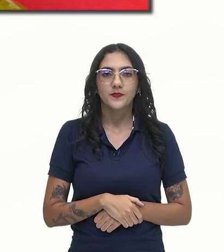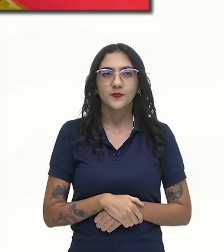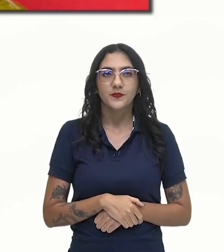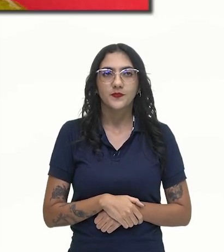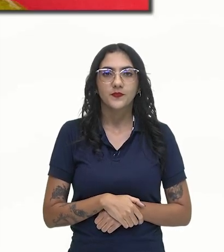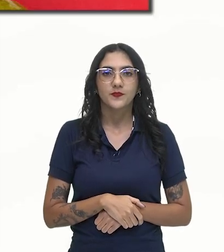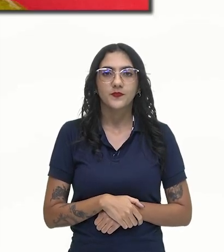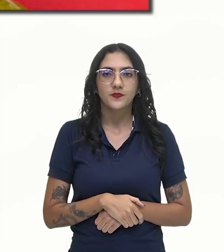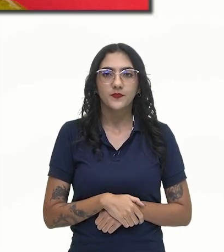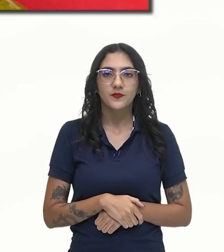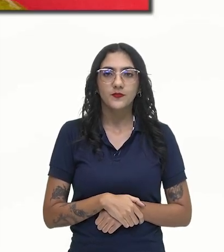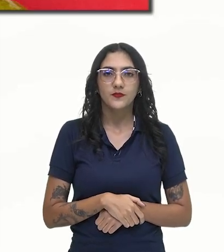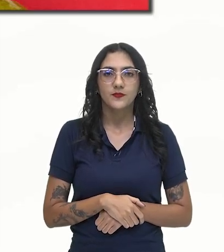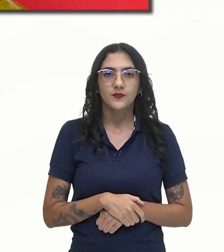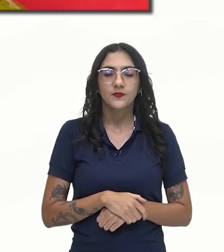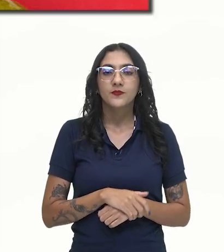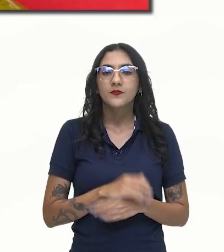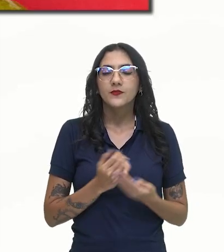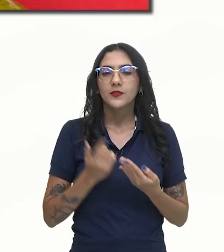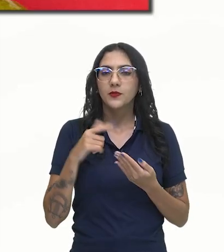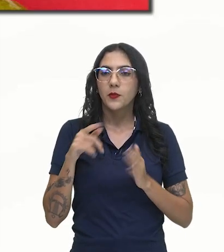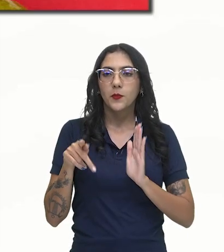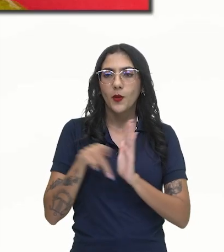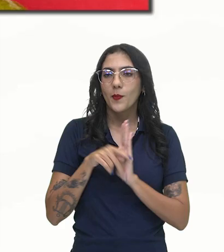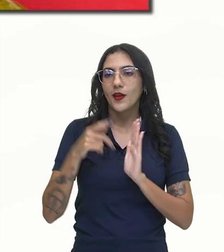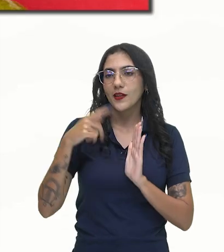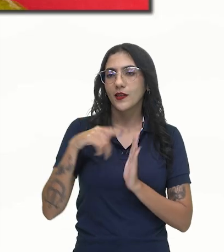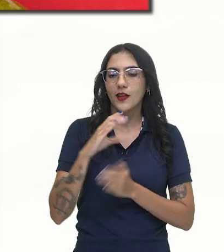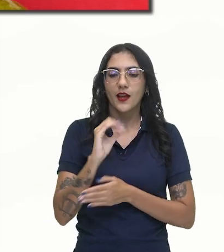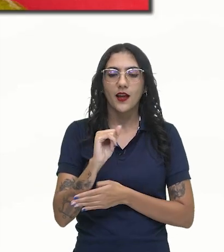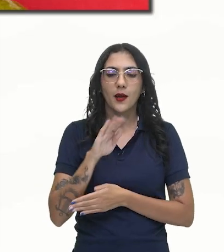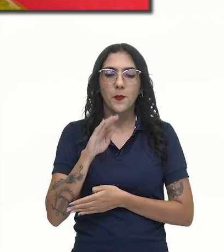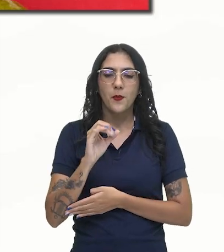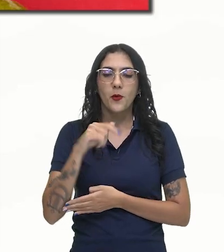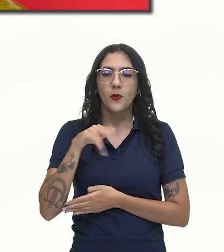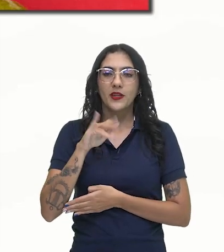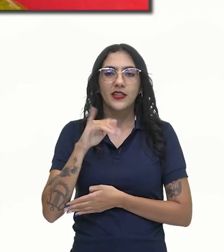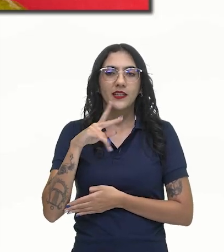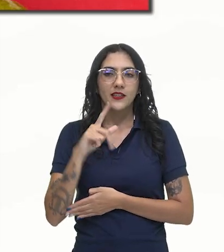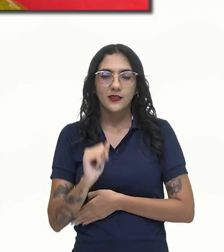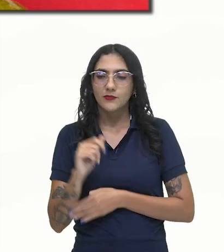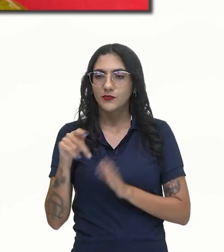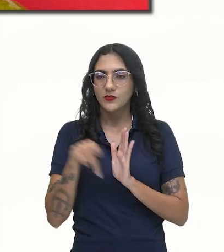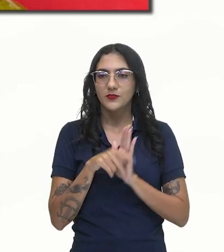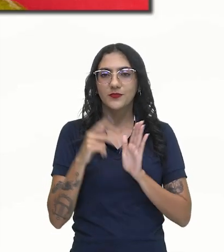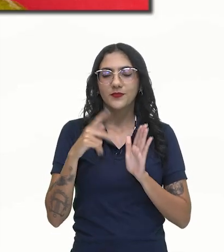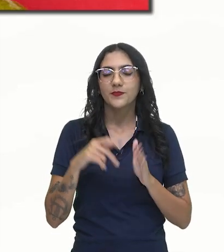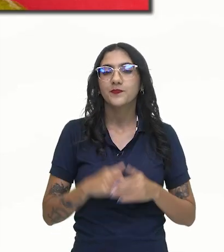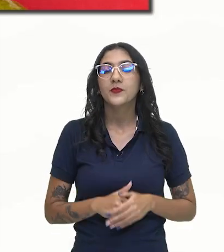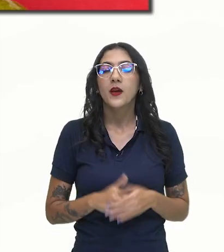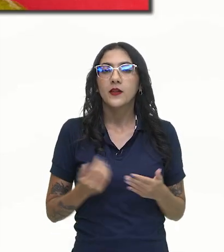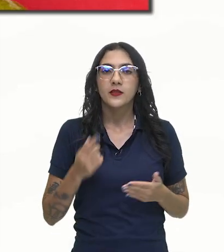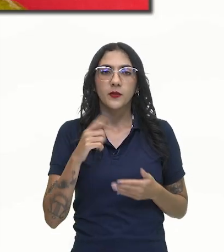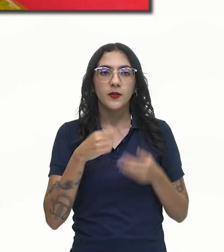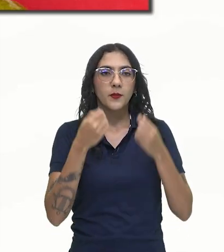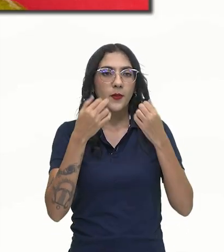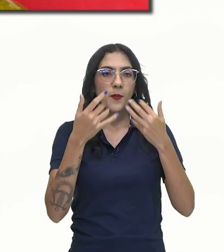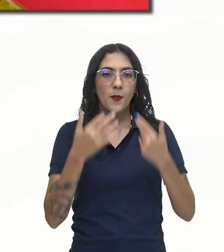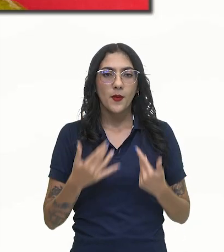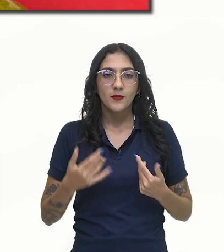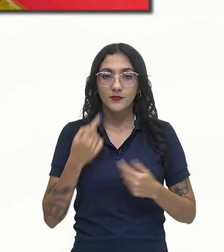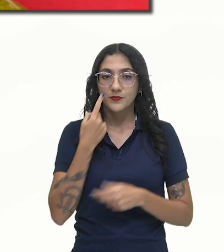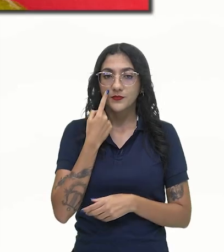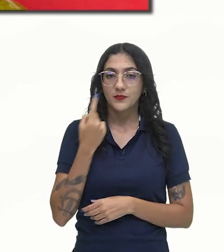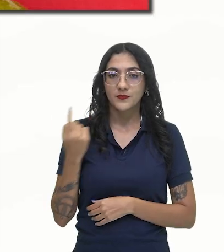Então, fica a tapioca caboquinha que nós chamamos, né? Então, a tapioca, ele fala aí, ó, que geralmente, ó,